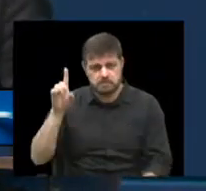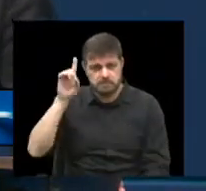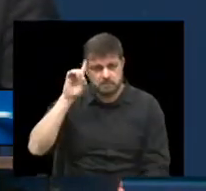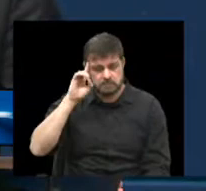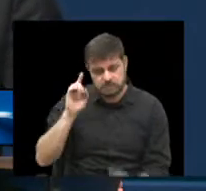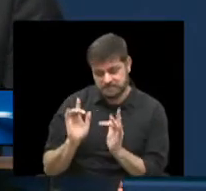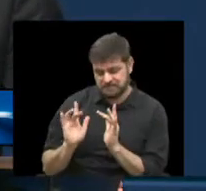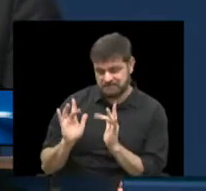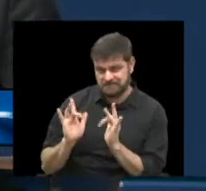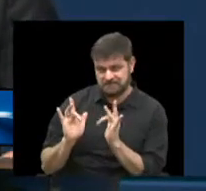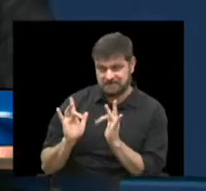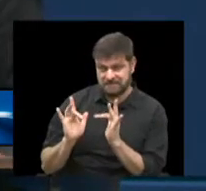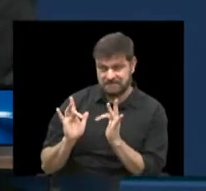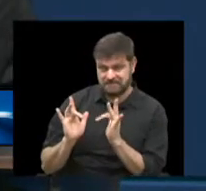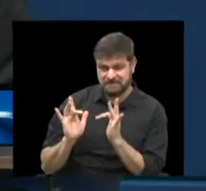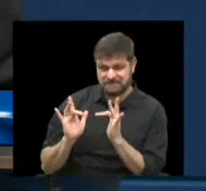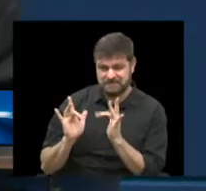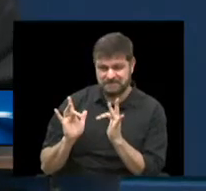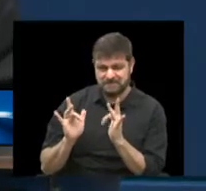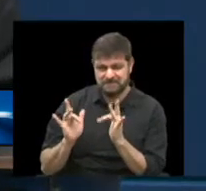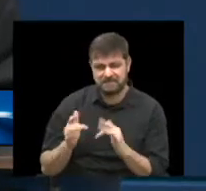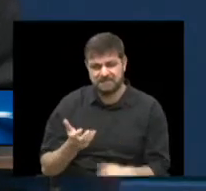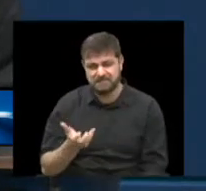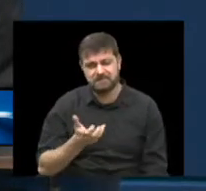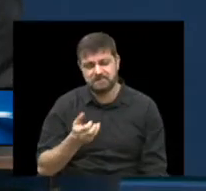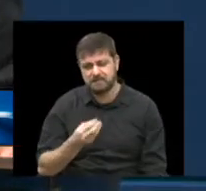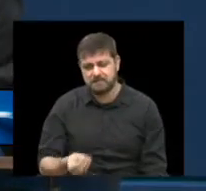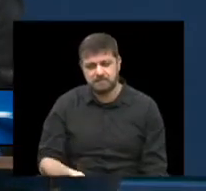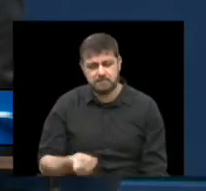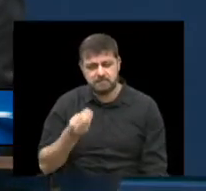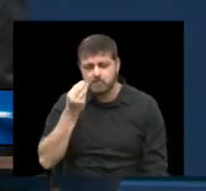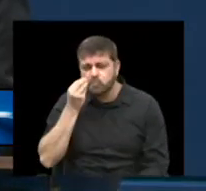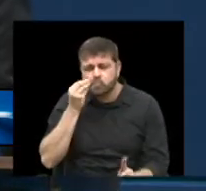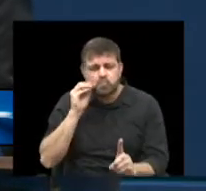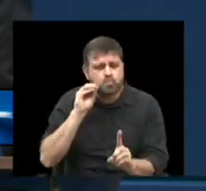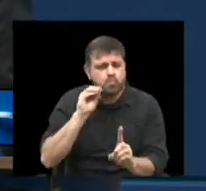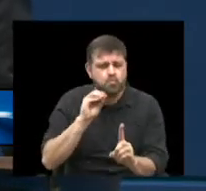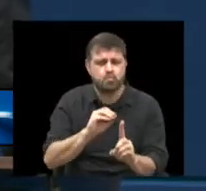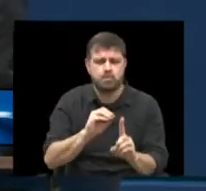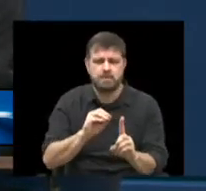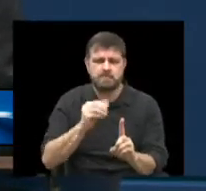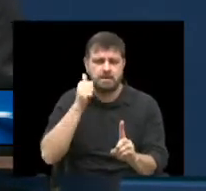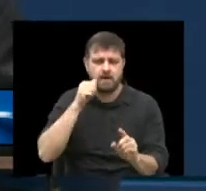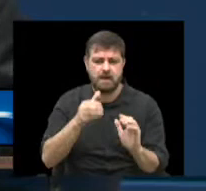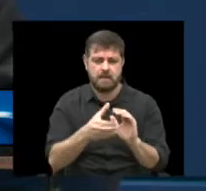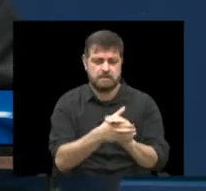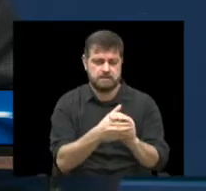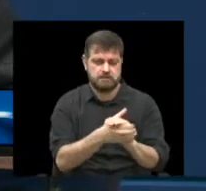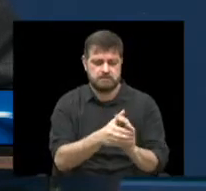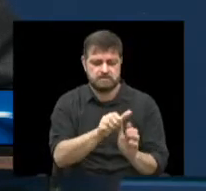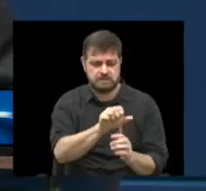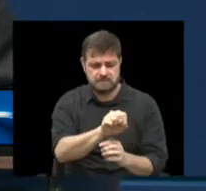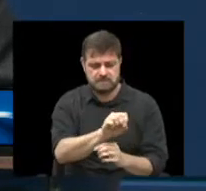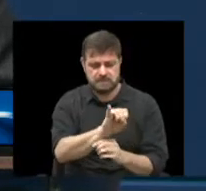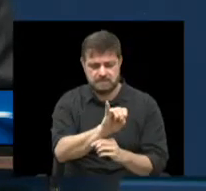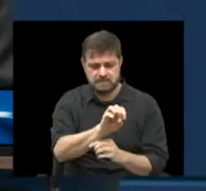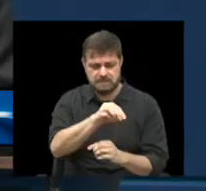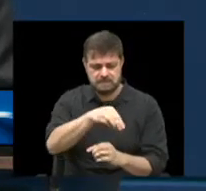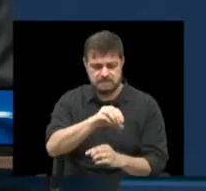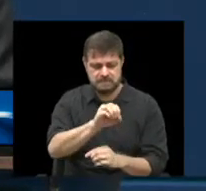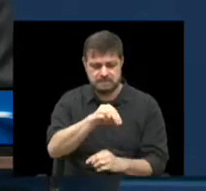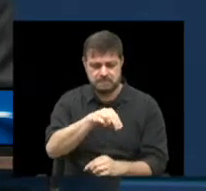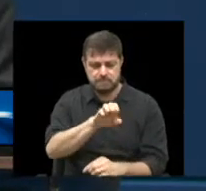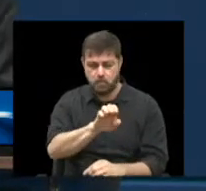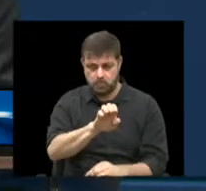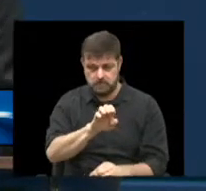dos Namorados, eu também quero mandar um grande beijo para minha esposa Simone, que deve estar acompanhando a sessão também.